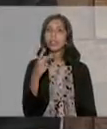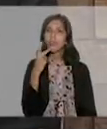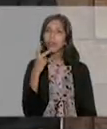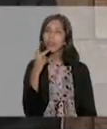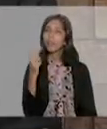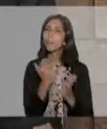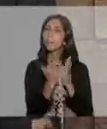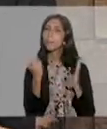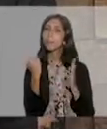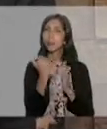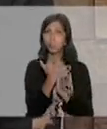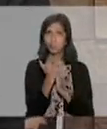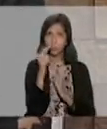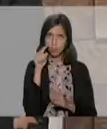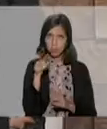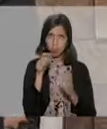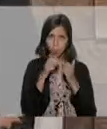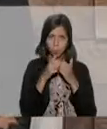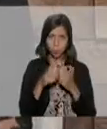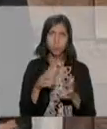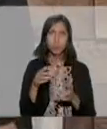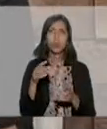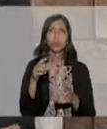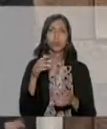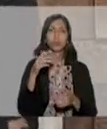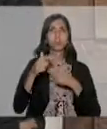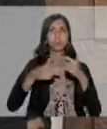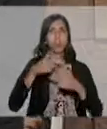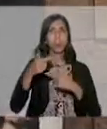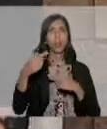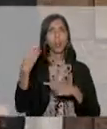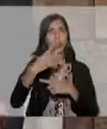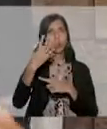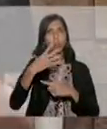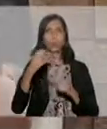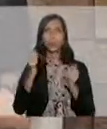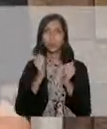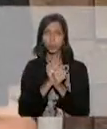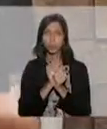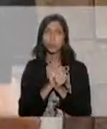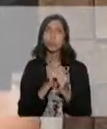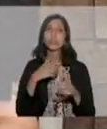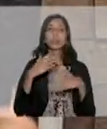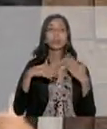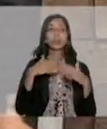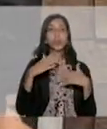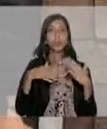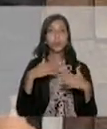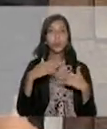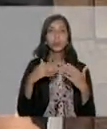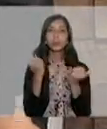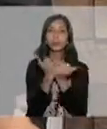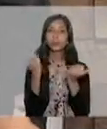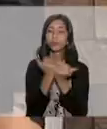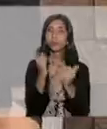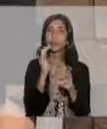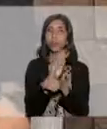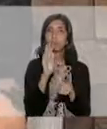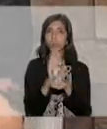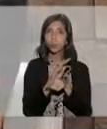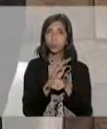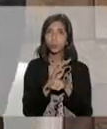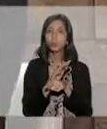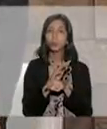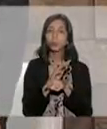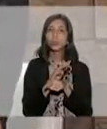Falando em complementares, você começa a sua história na Globo, como a gente falou, com o Renato Aragão, com a Angélica, e depois você começa como colaboradora, você